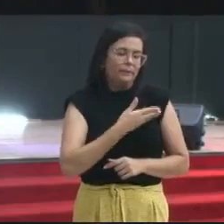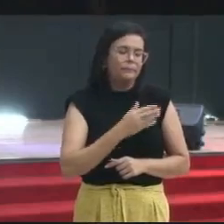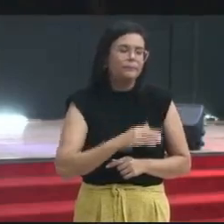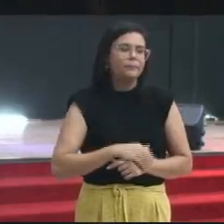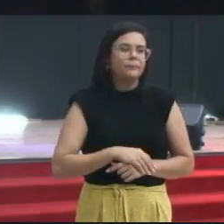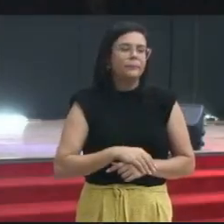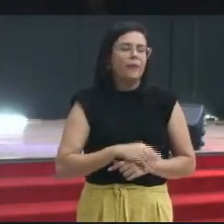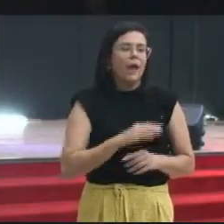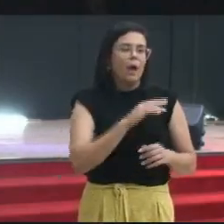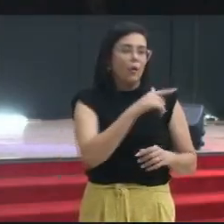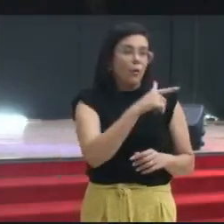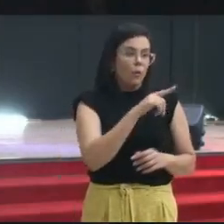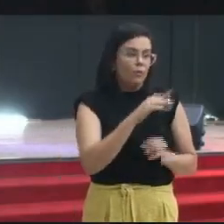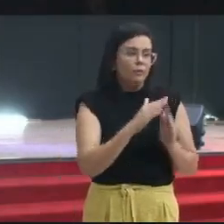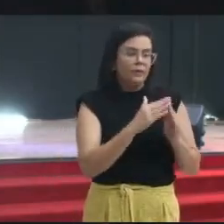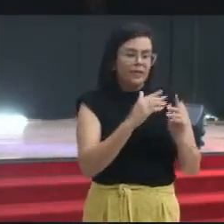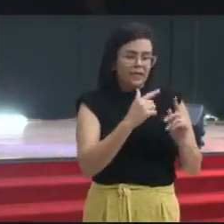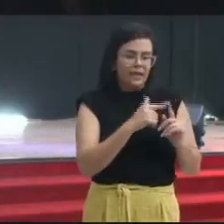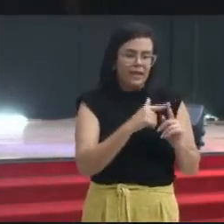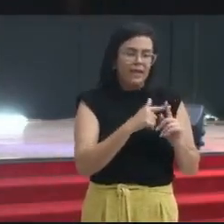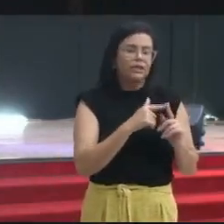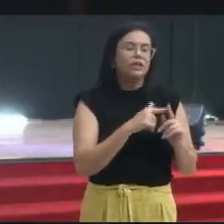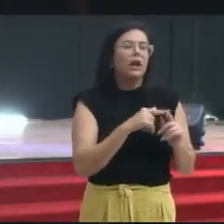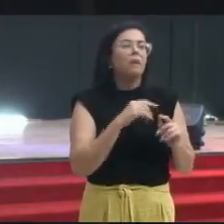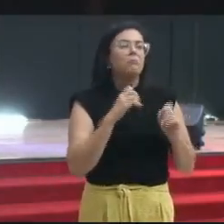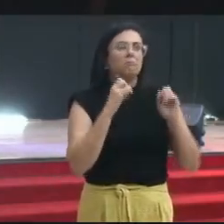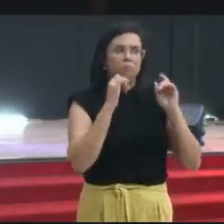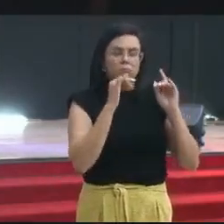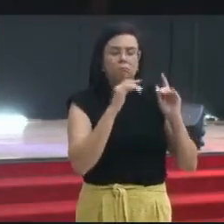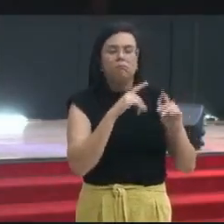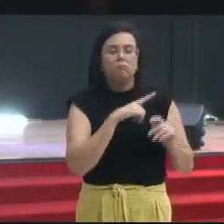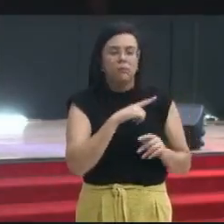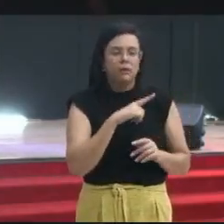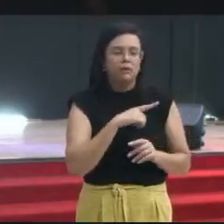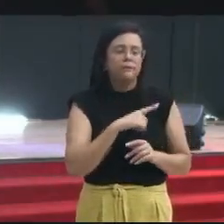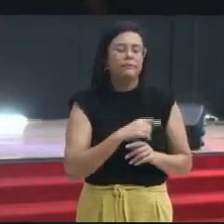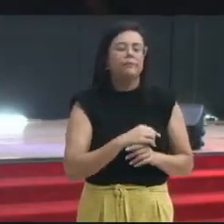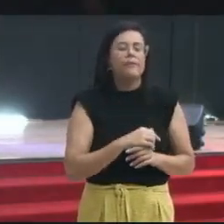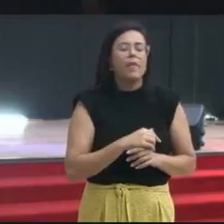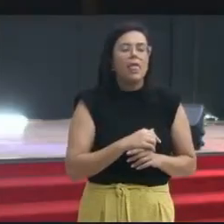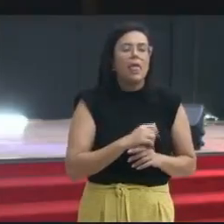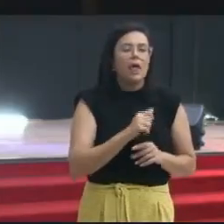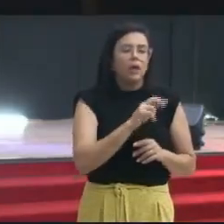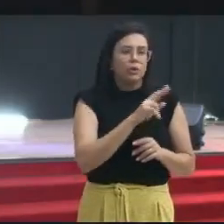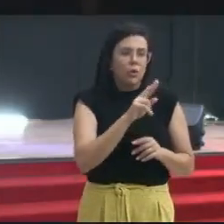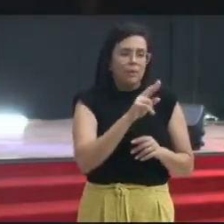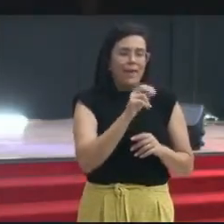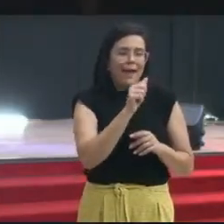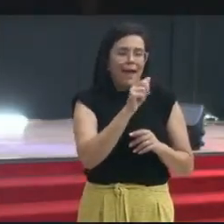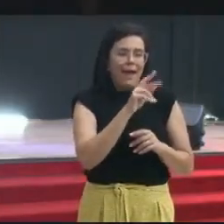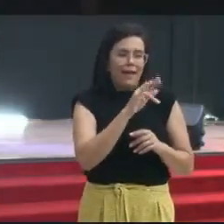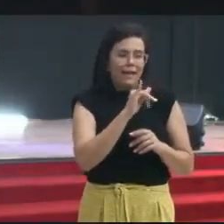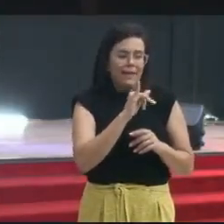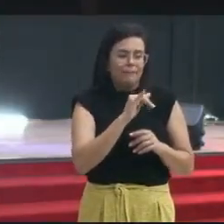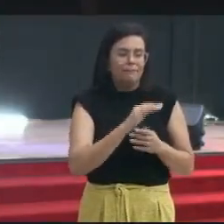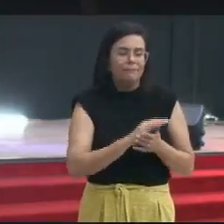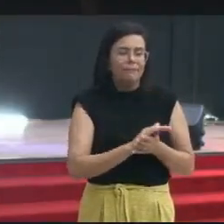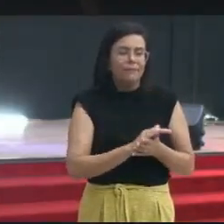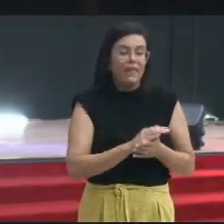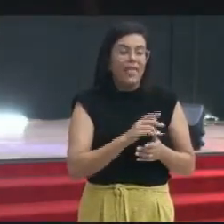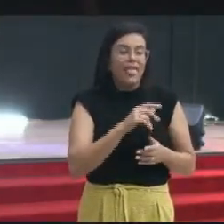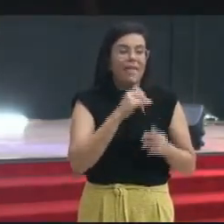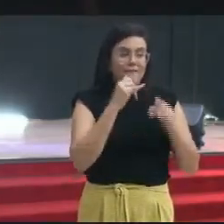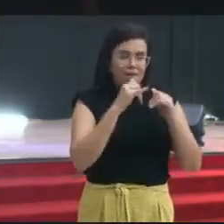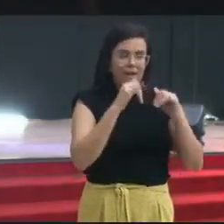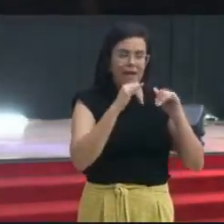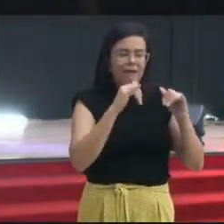Batista do Morumbi, uma igreja muito abençoada. E o pastor Ari Veloso, ele dizia essa frase: ricos também